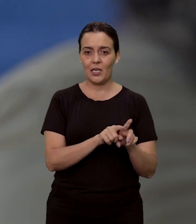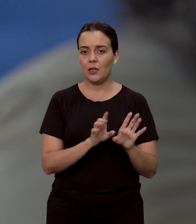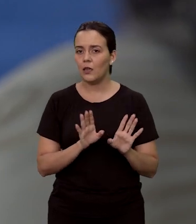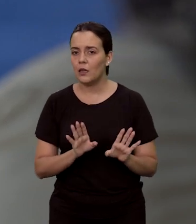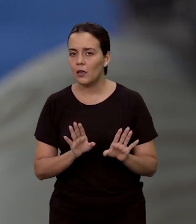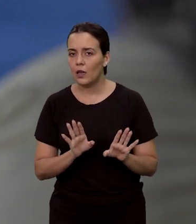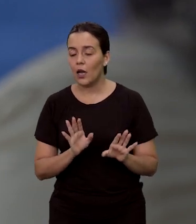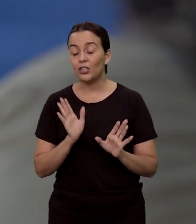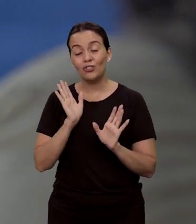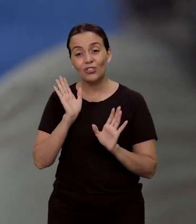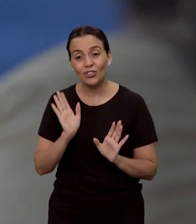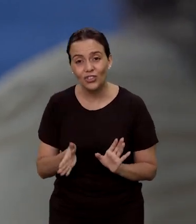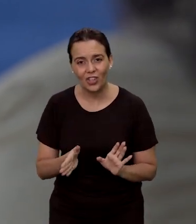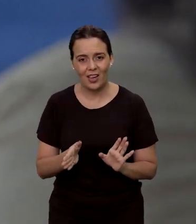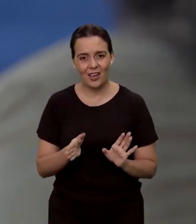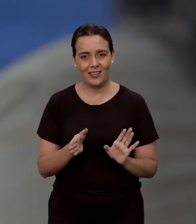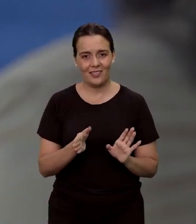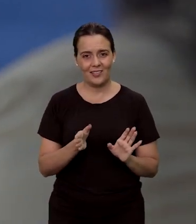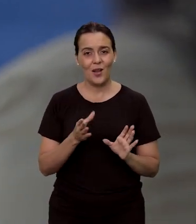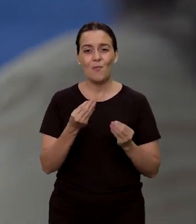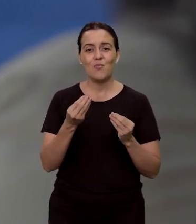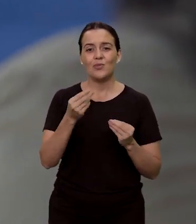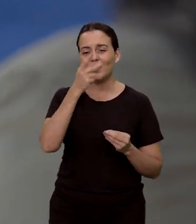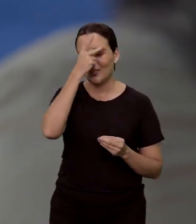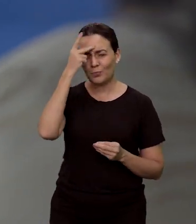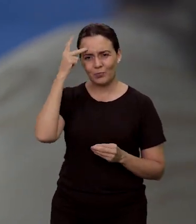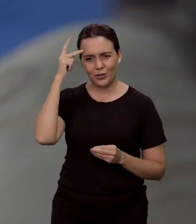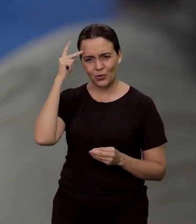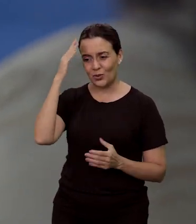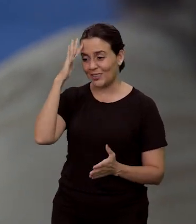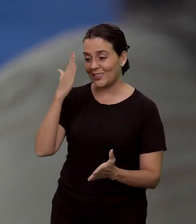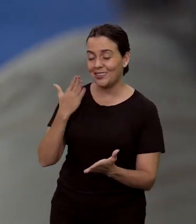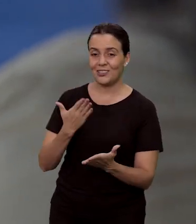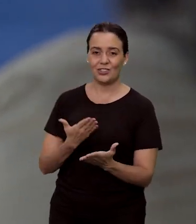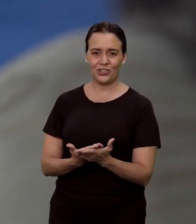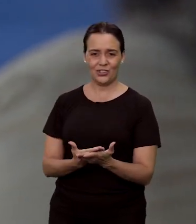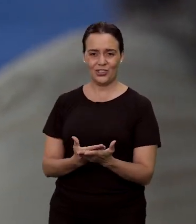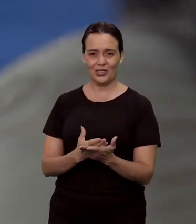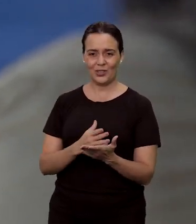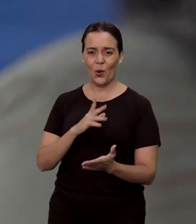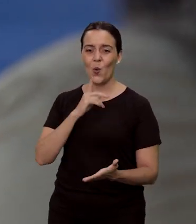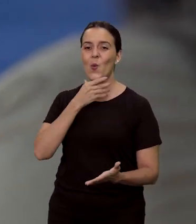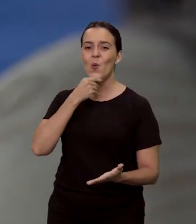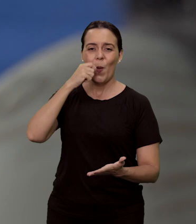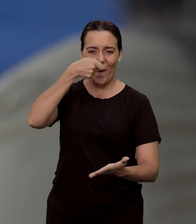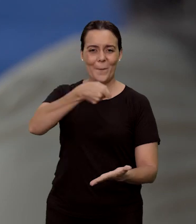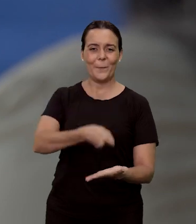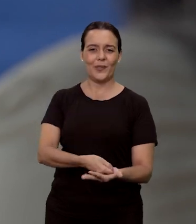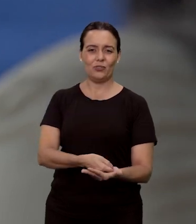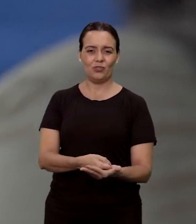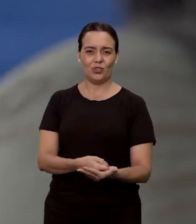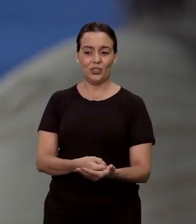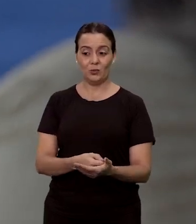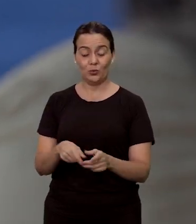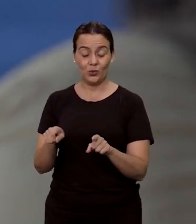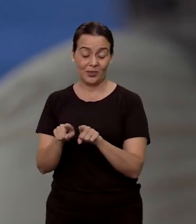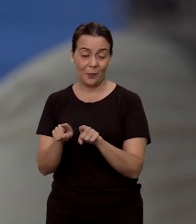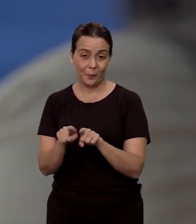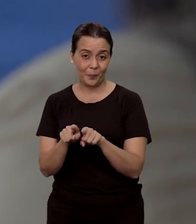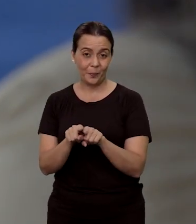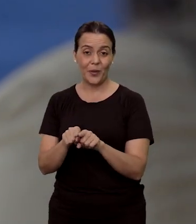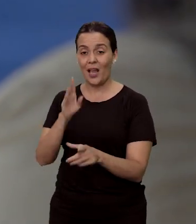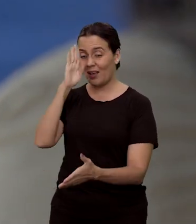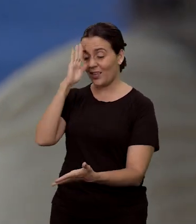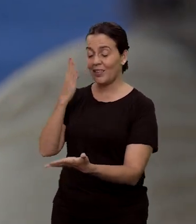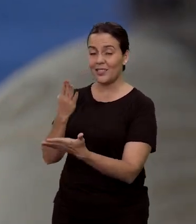misoginia, ela foi plantada no coração de muitos brasileiros e de muitas brasileiras, no sentido de que muitas vezes na periferia a gente